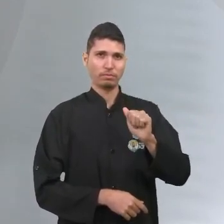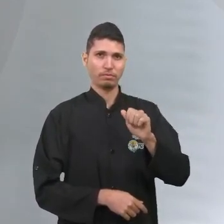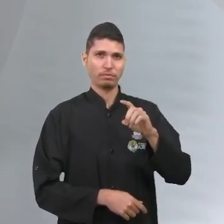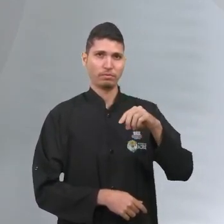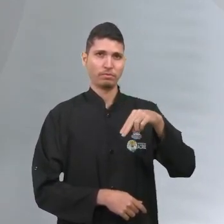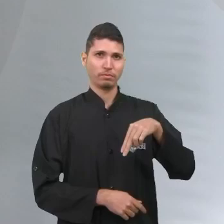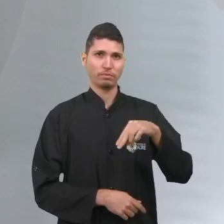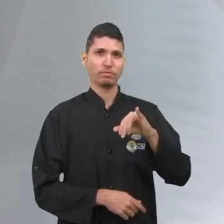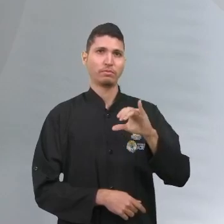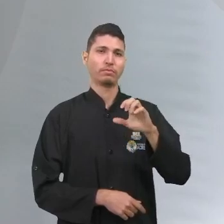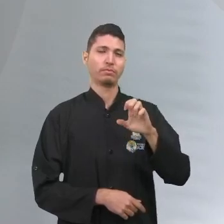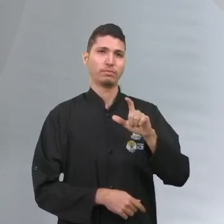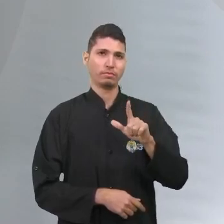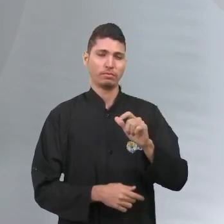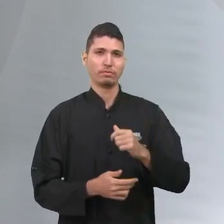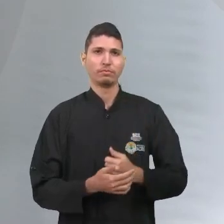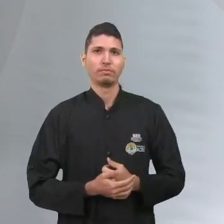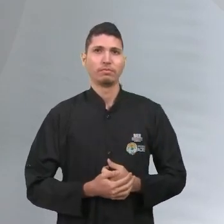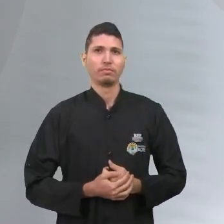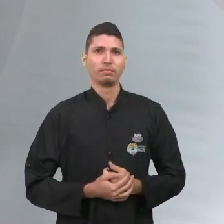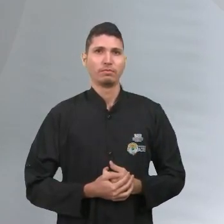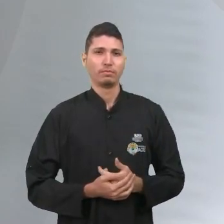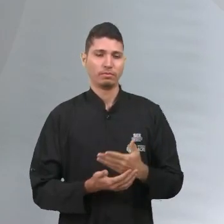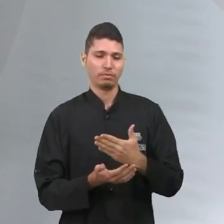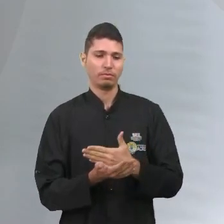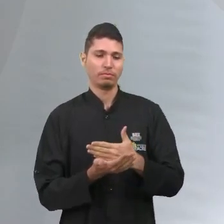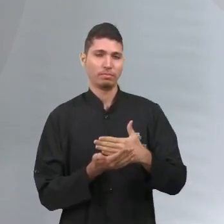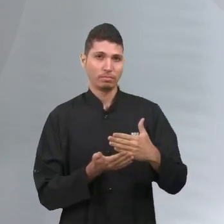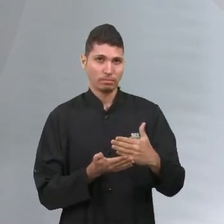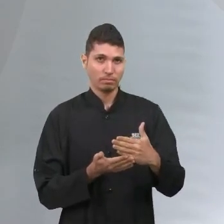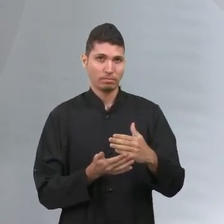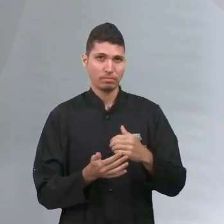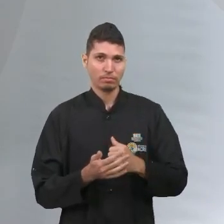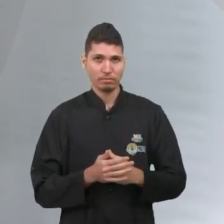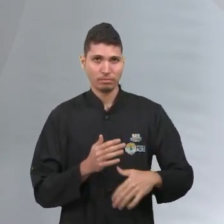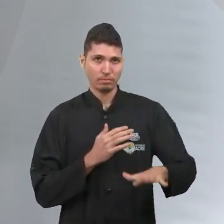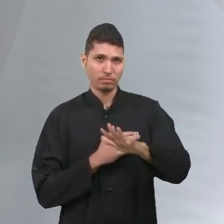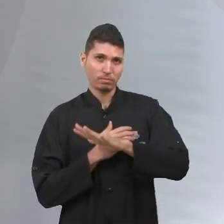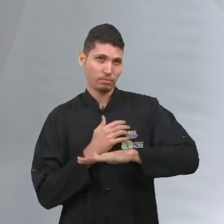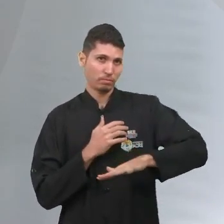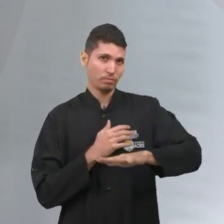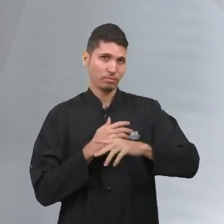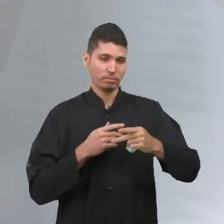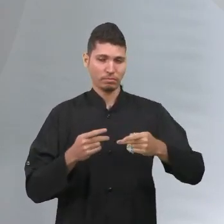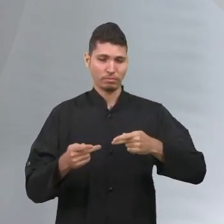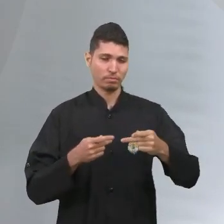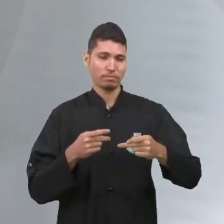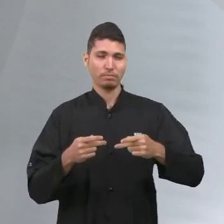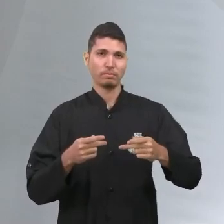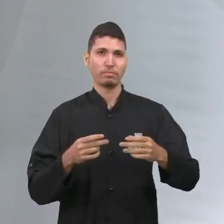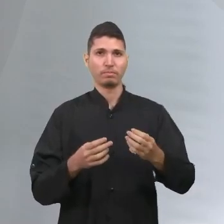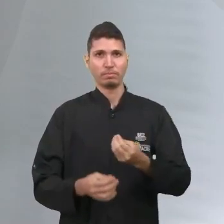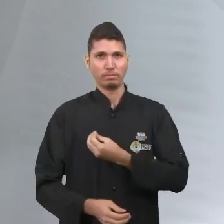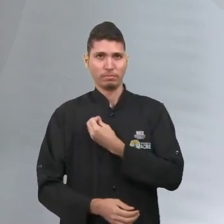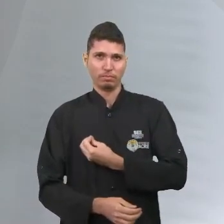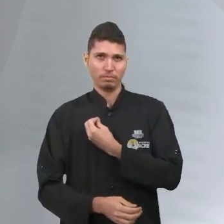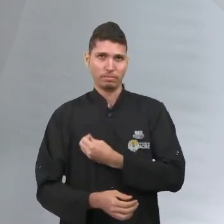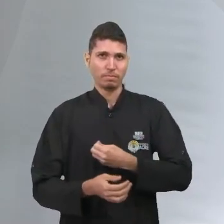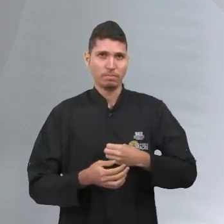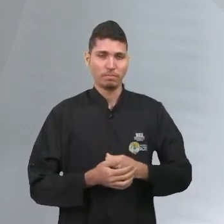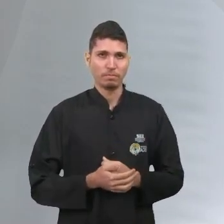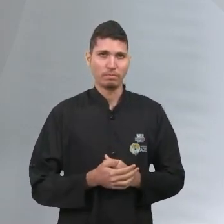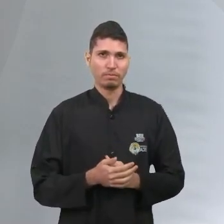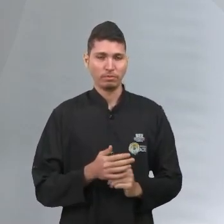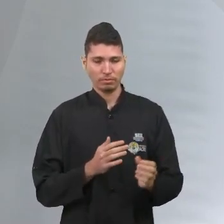vocês? Então, galerinha, nós estamos dando início aí nesse itinerário formativo chamado projeto de vida, o qual nós vamos